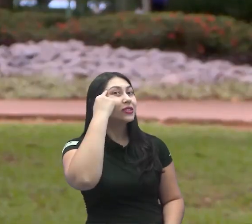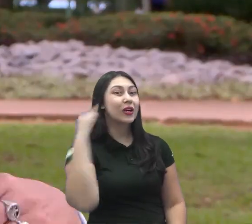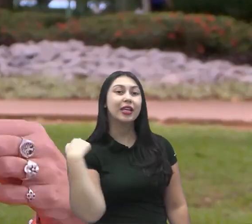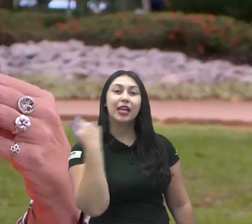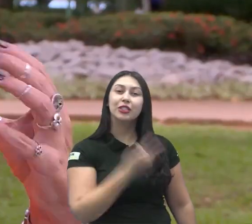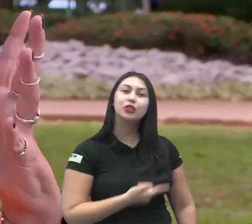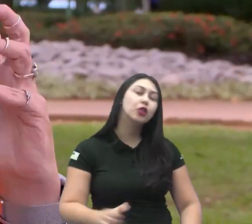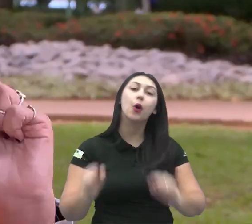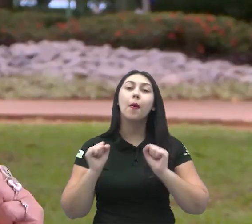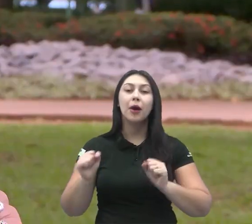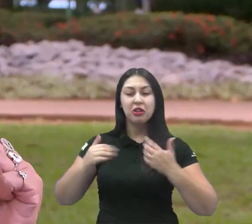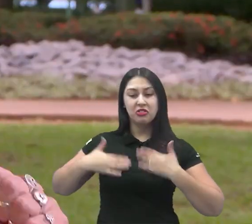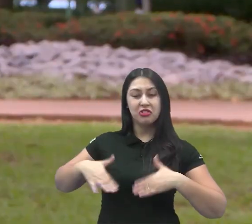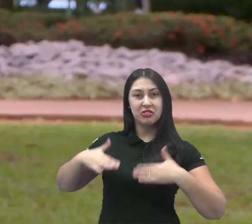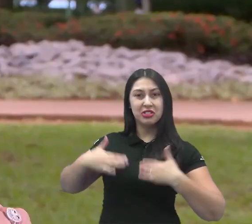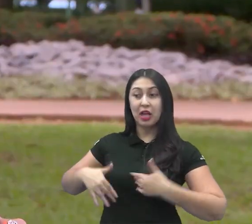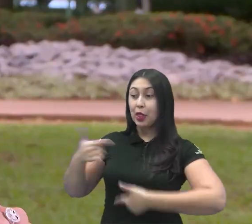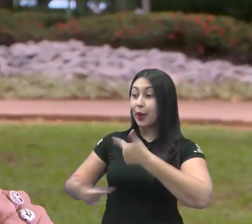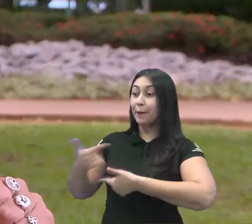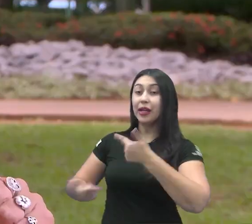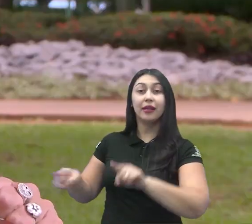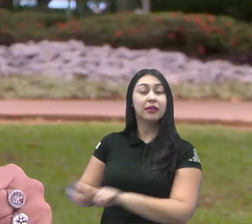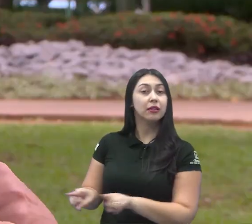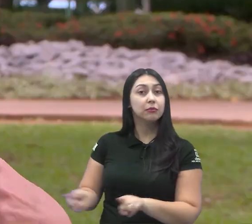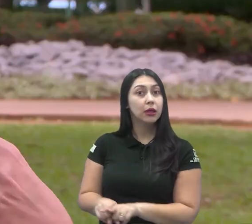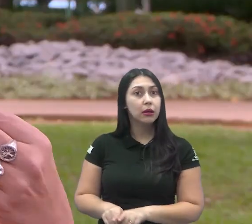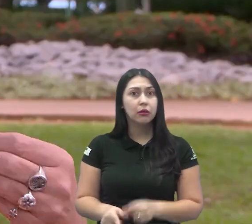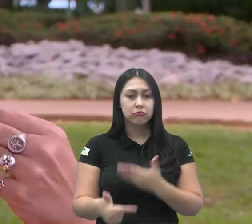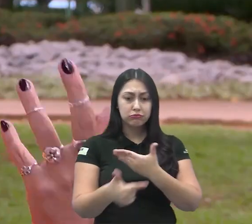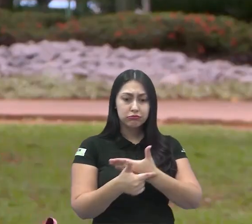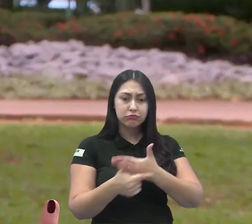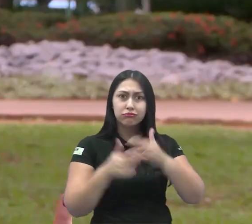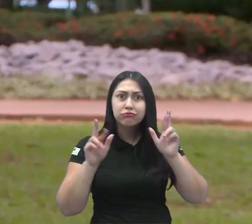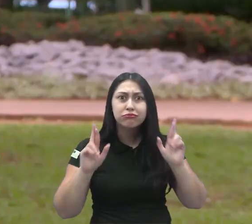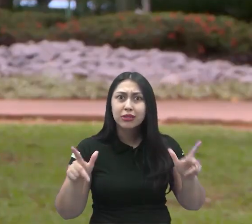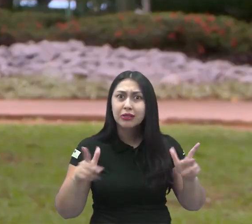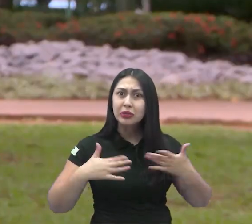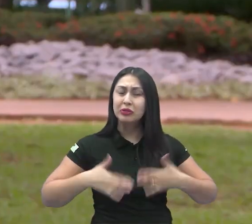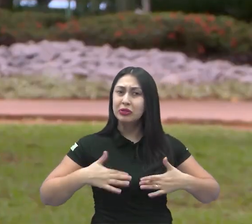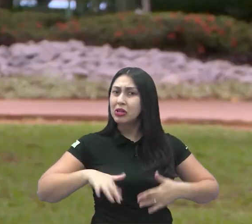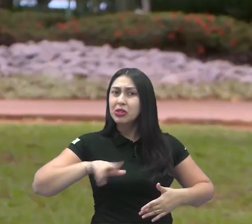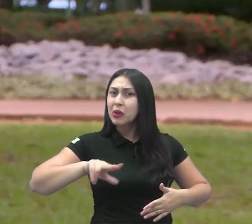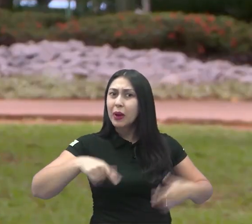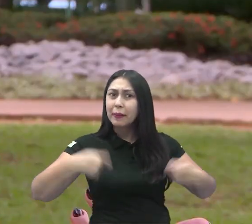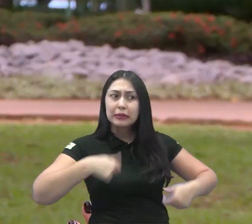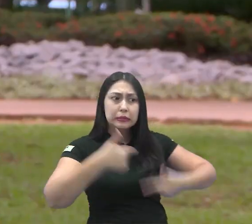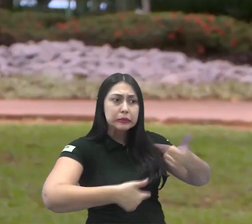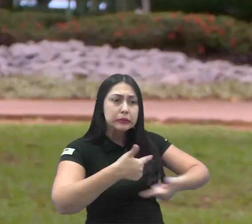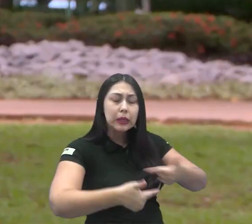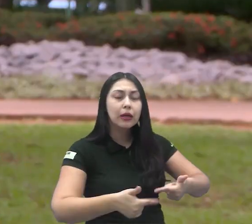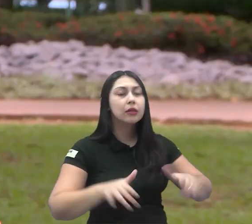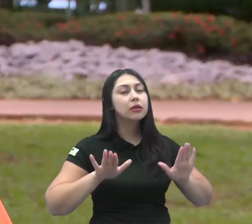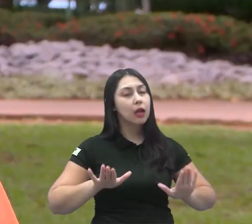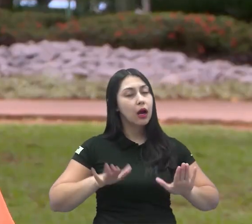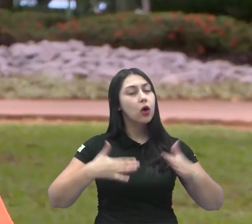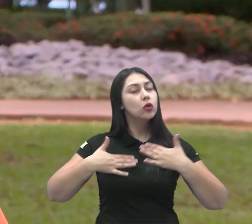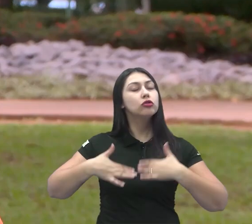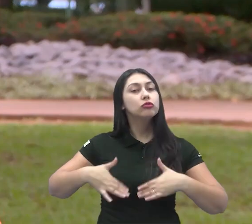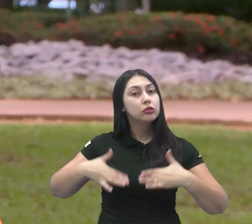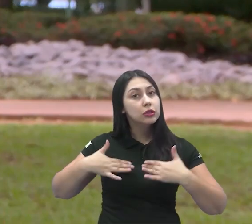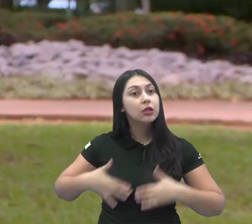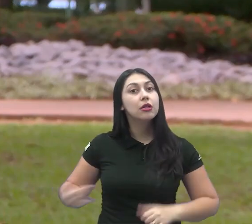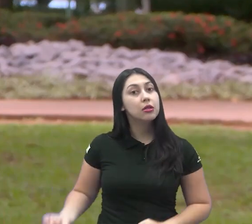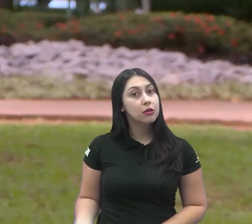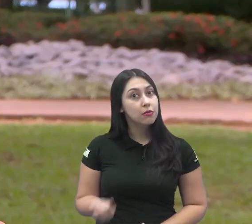colocou que a gente podia fazer do nosso descanso algo produtivo, porque a função mudou, né? Então deixou de ser descanso, passou a ser produção. O descanso